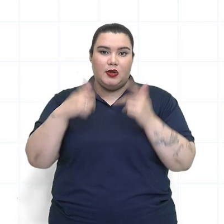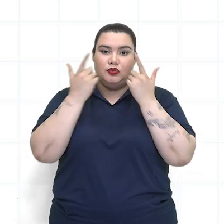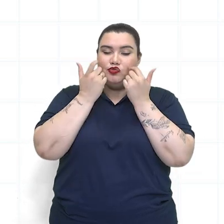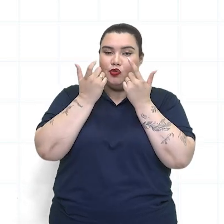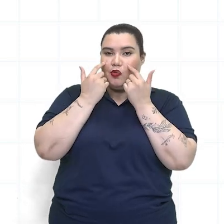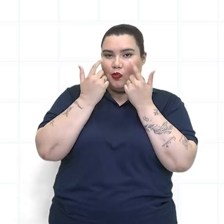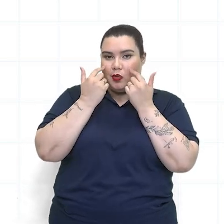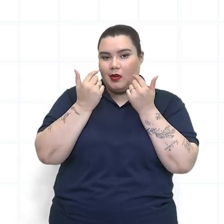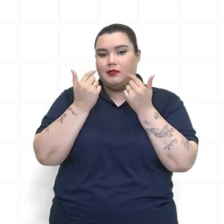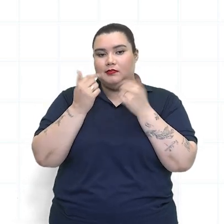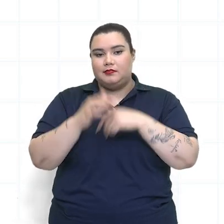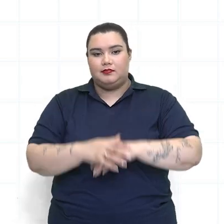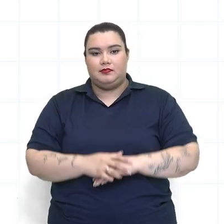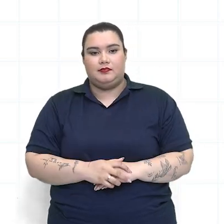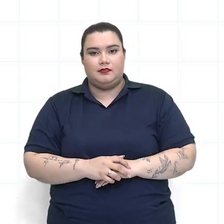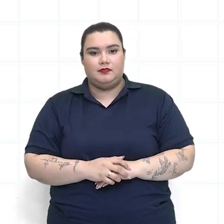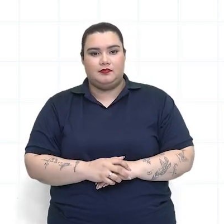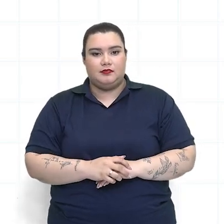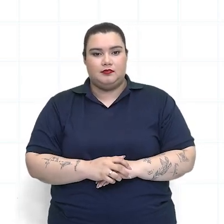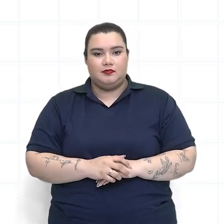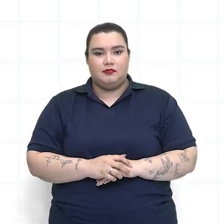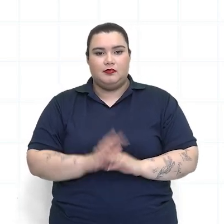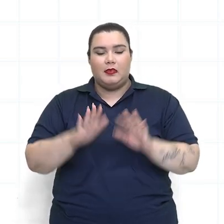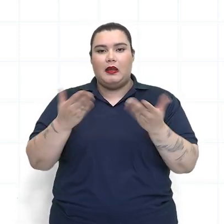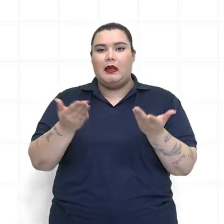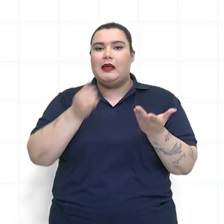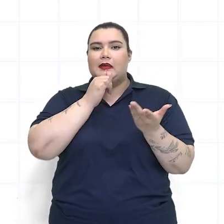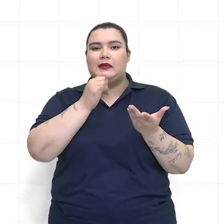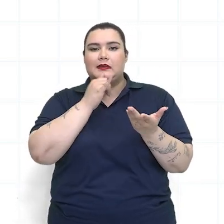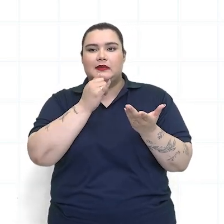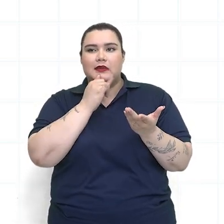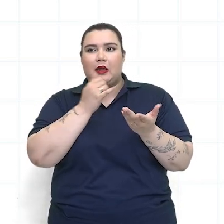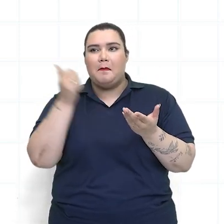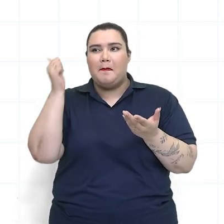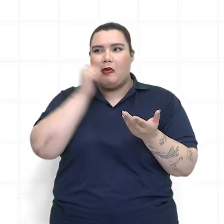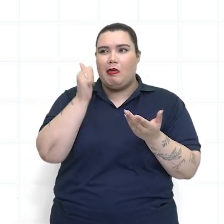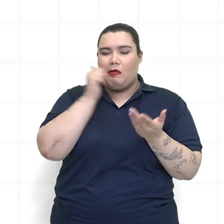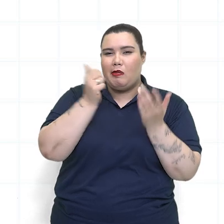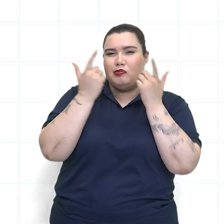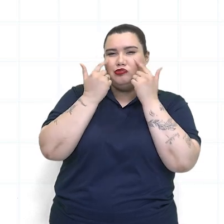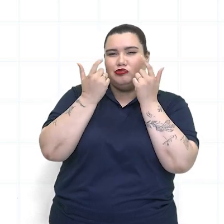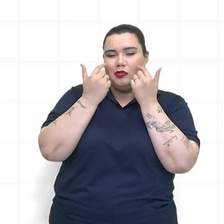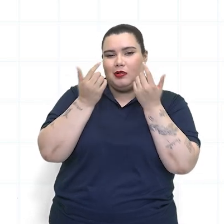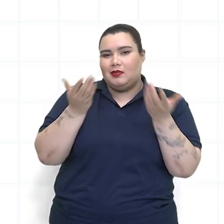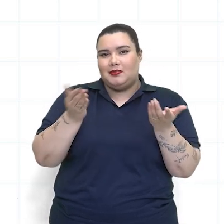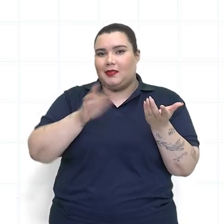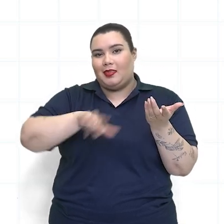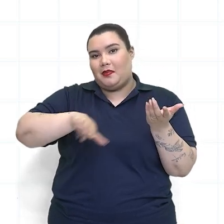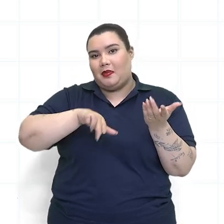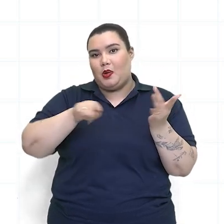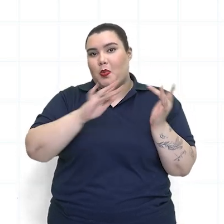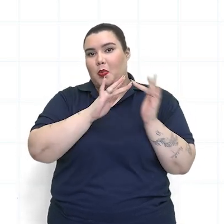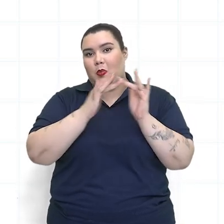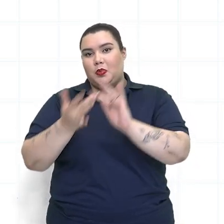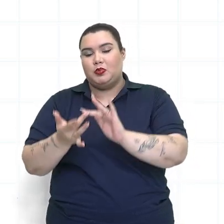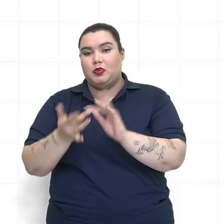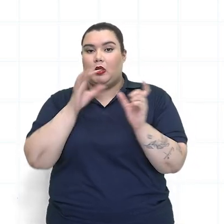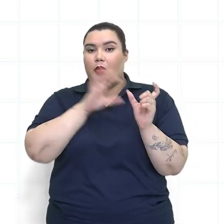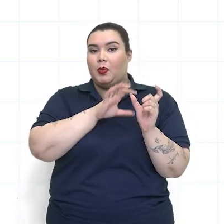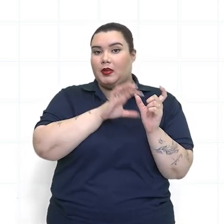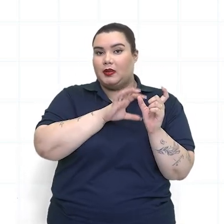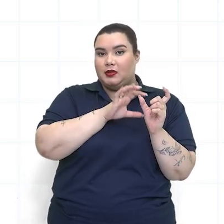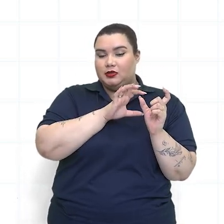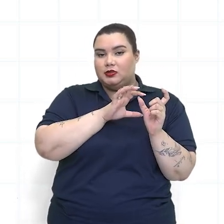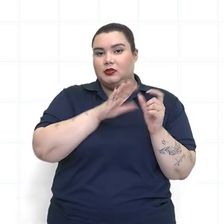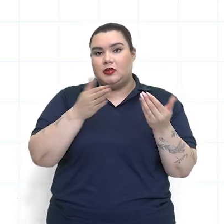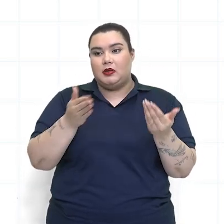chorar. Choram as meninas, por exemplo? Não, estava aí num contexto denotativo.